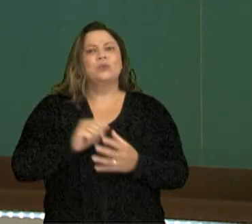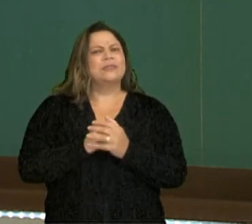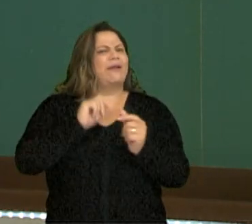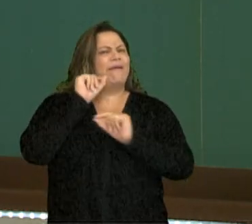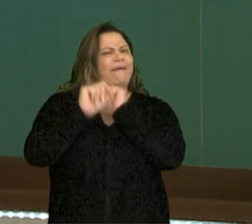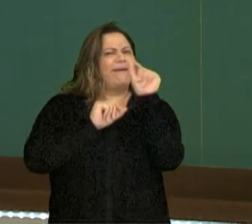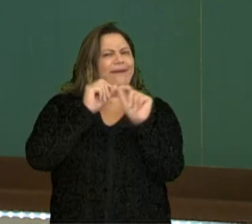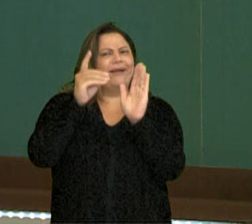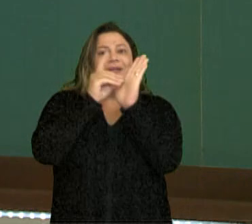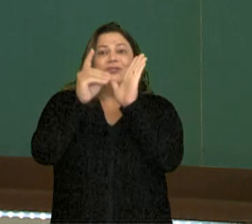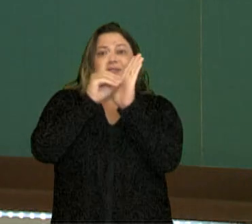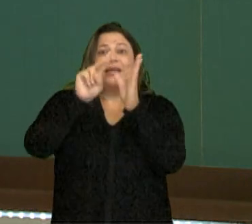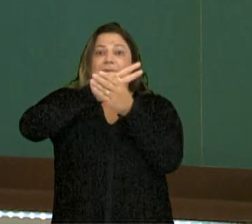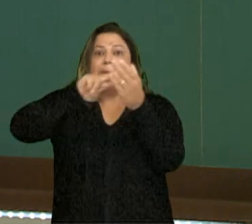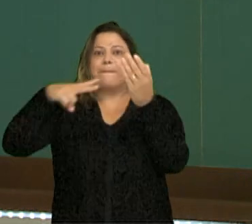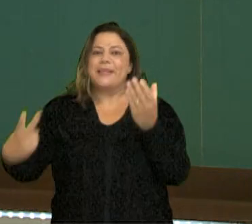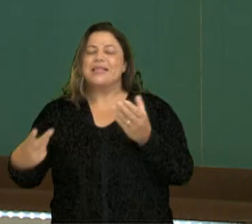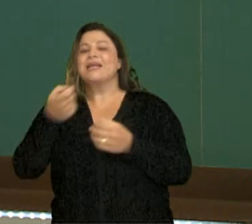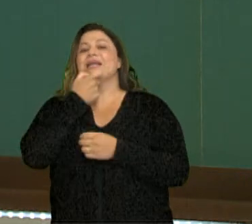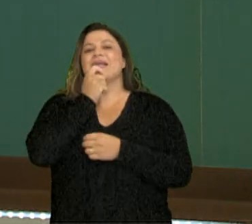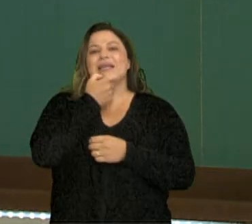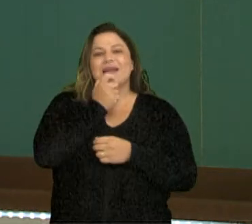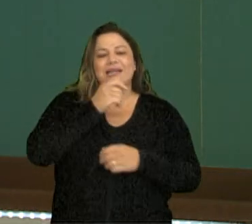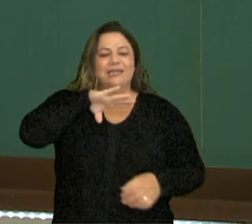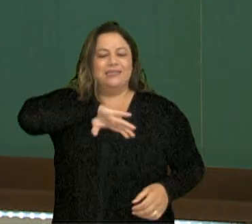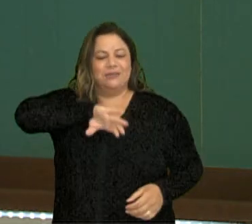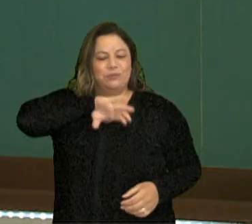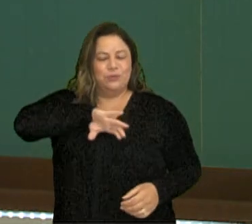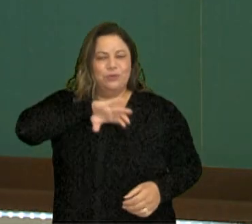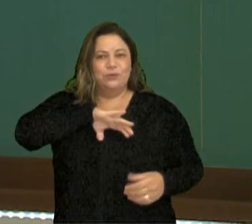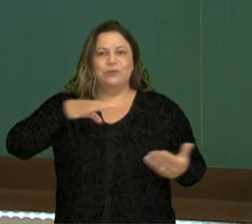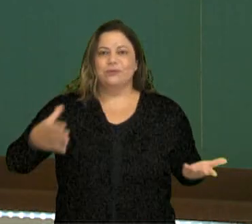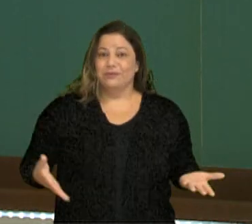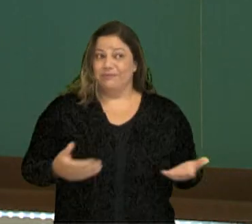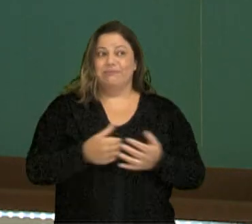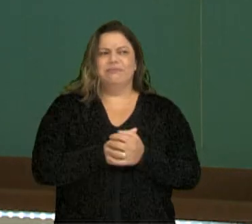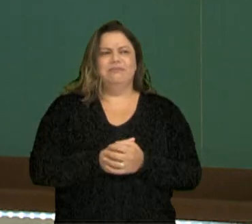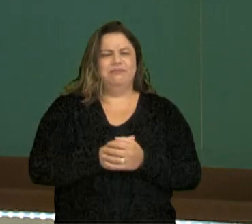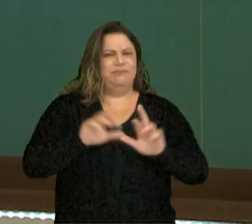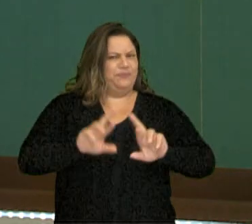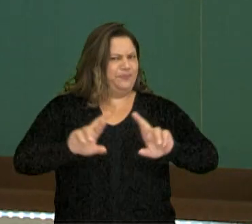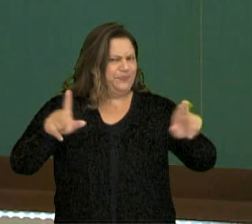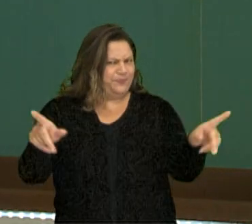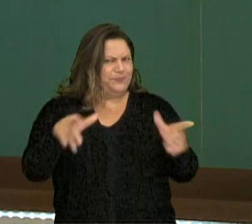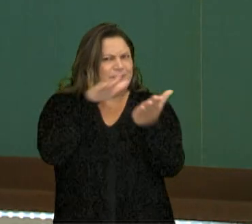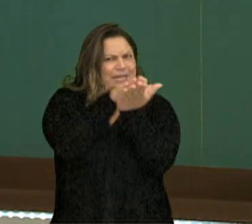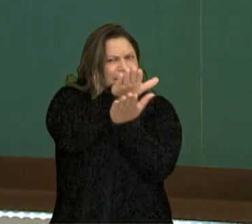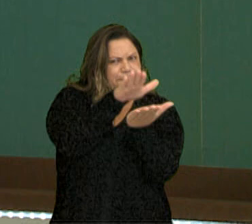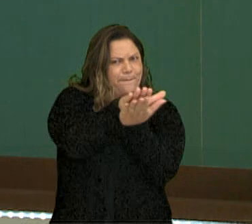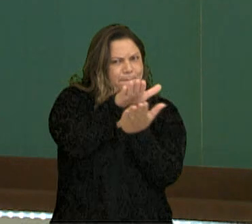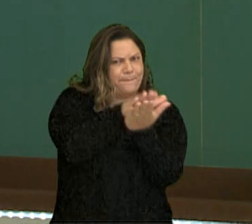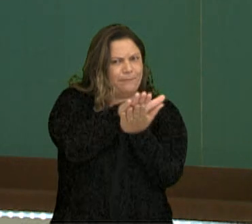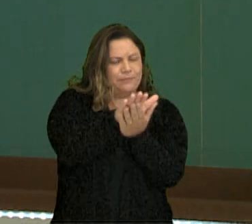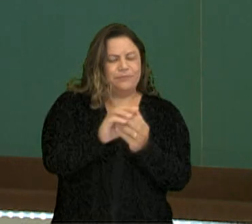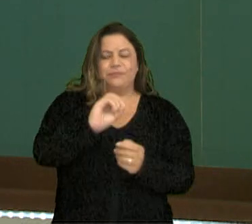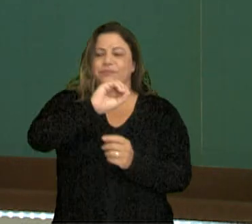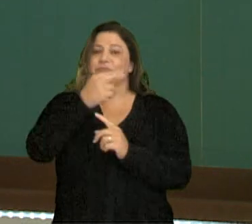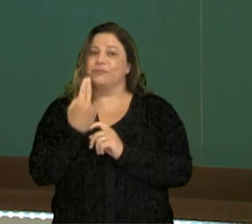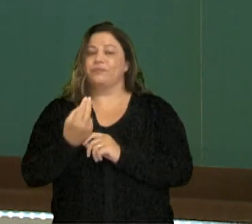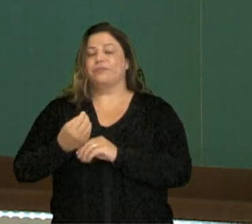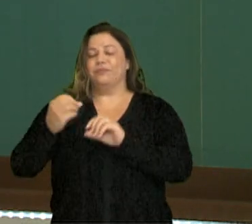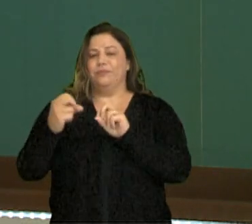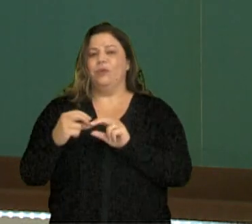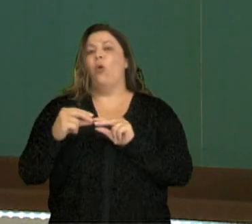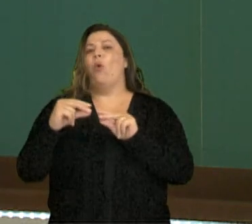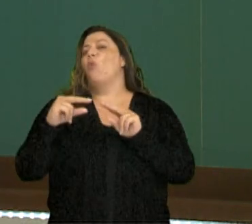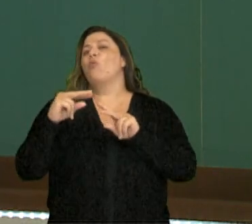bilíngue, impresso e online. Mas tem diferença, teacher, do dicionário bilíngue e do dicionário de português? O